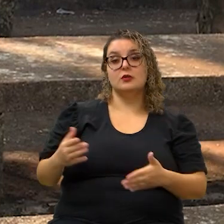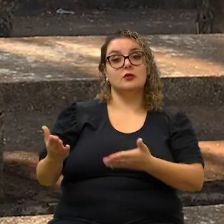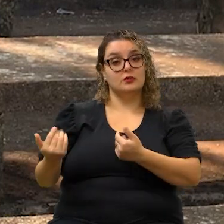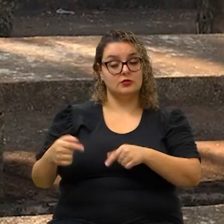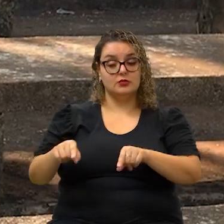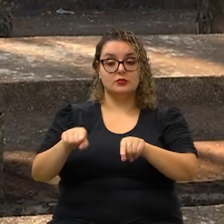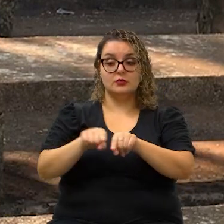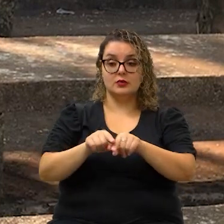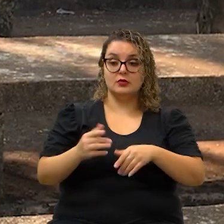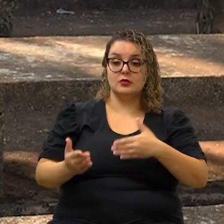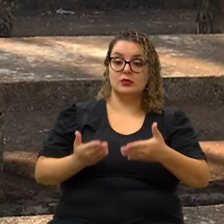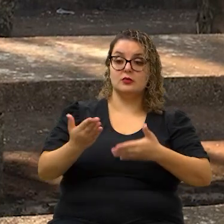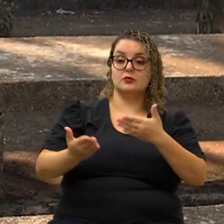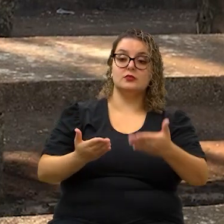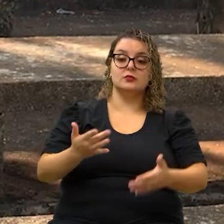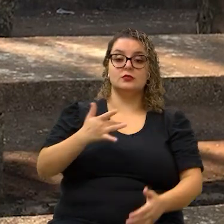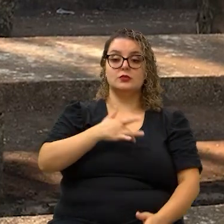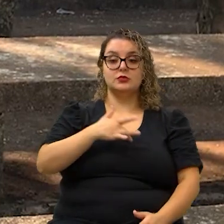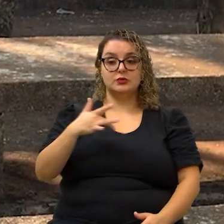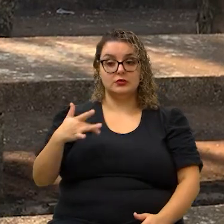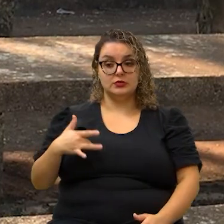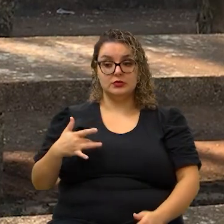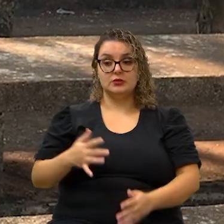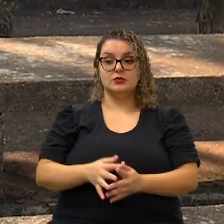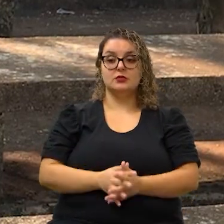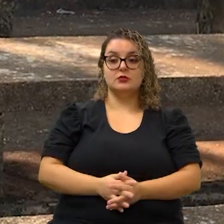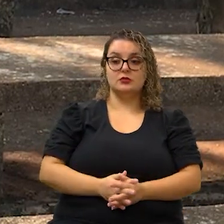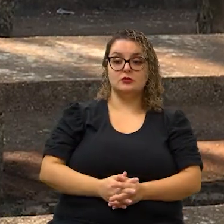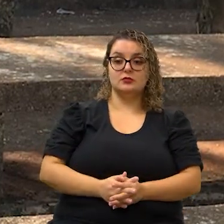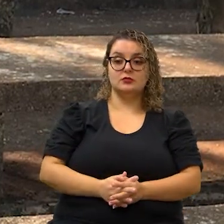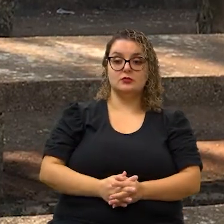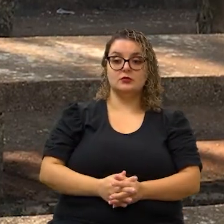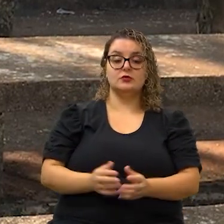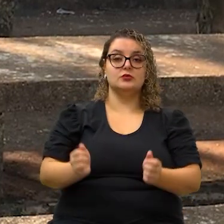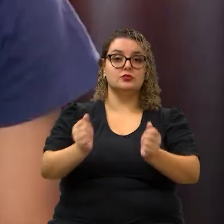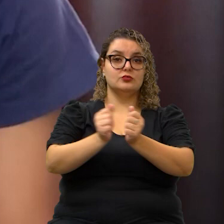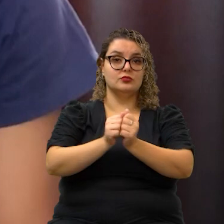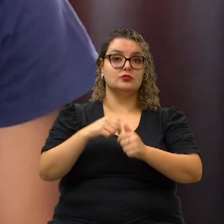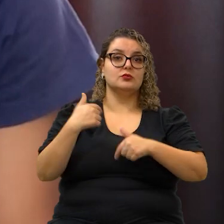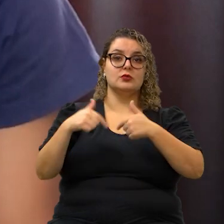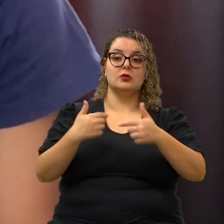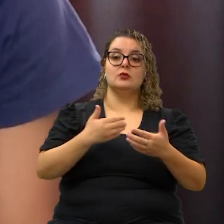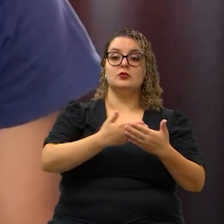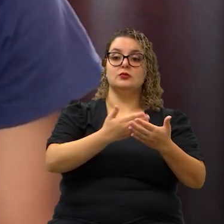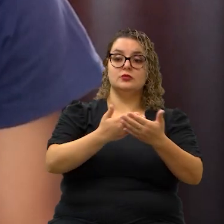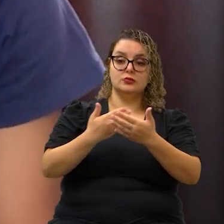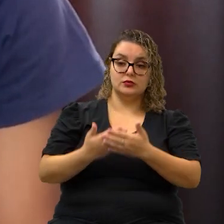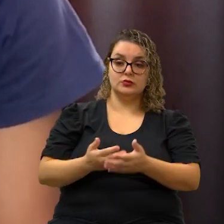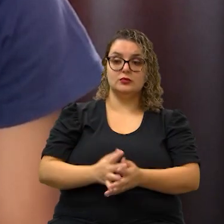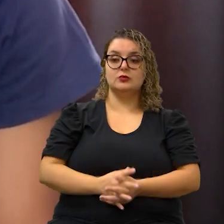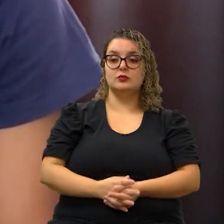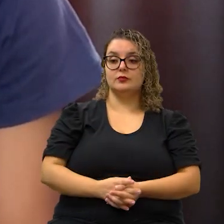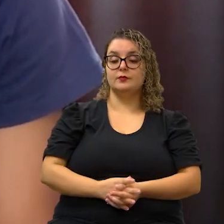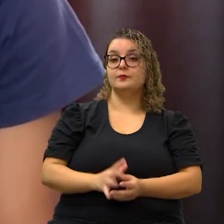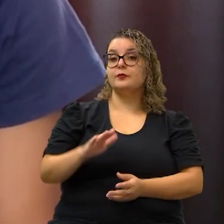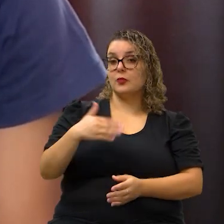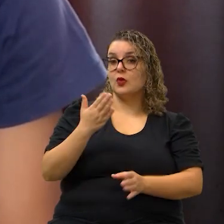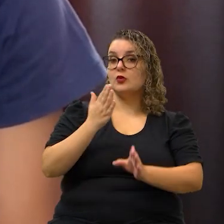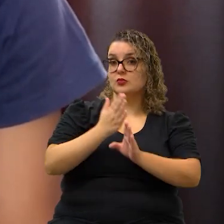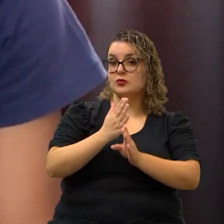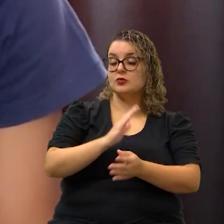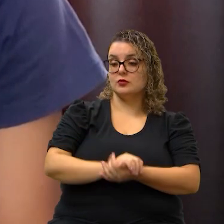de saúde e conciliar com o trabalho, com os estudos, né? Quando eu descobri, né, a doença foi